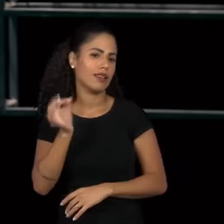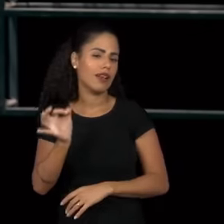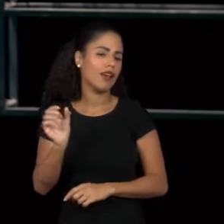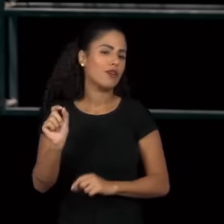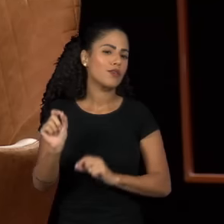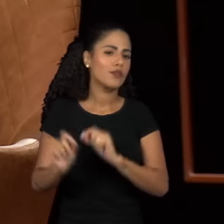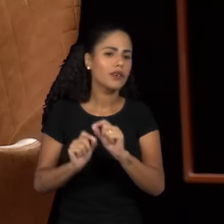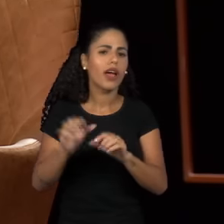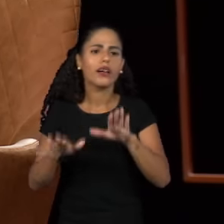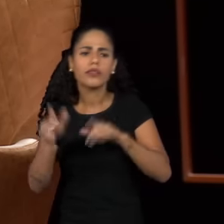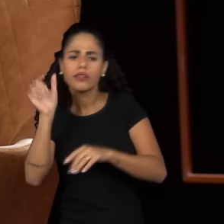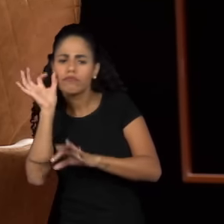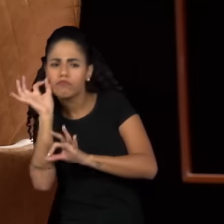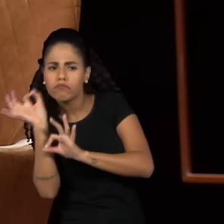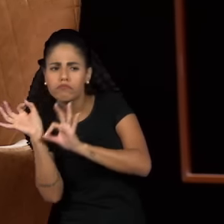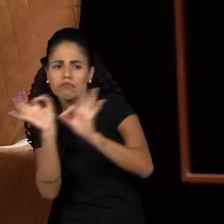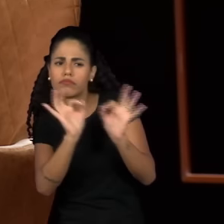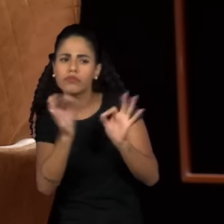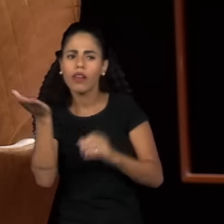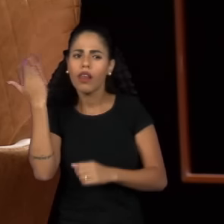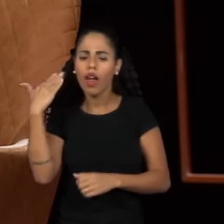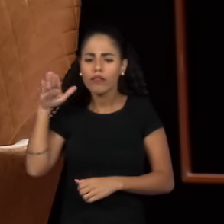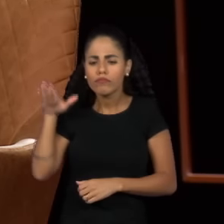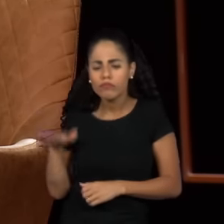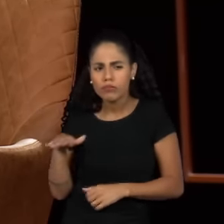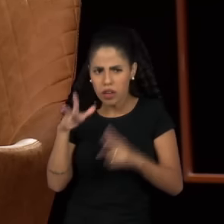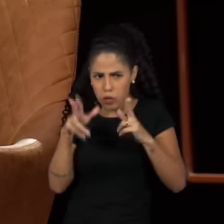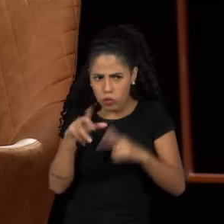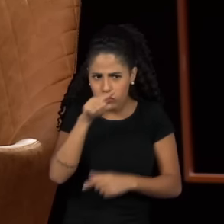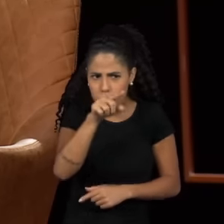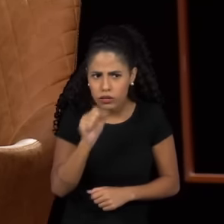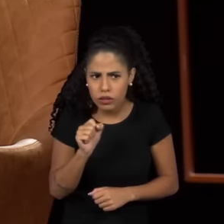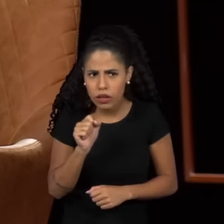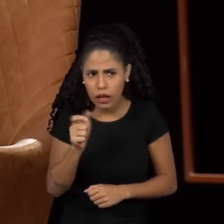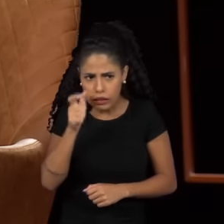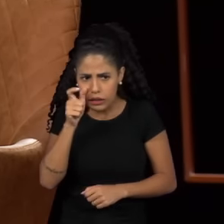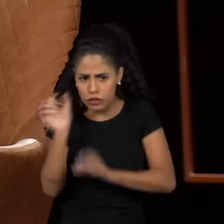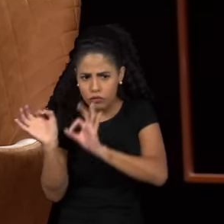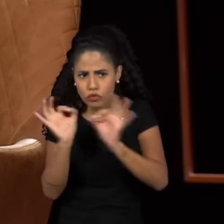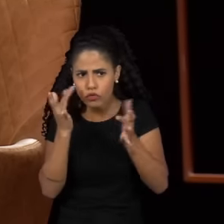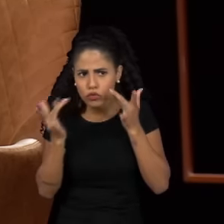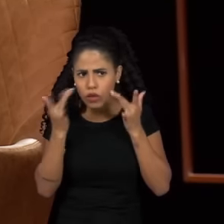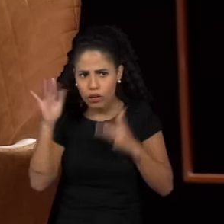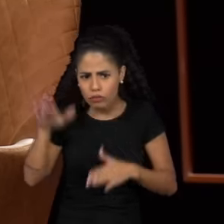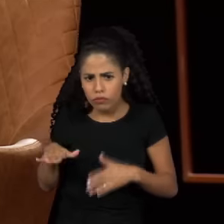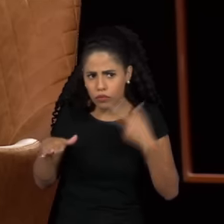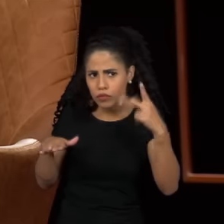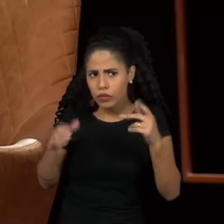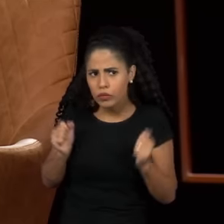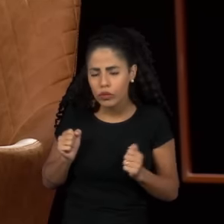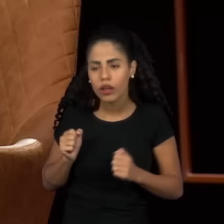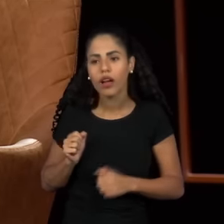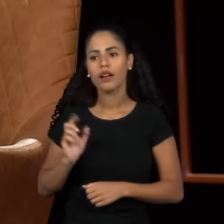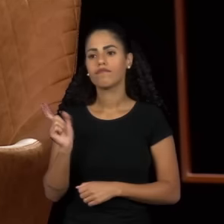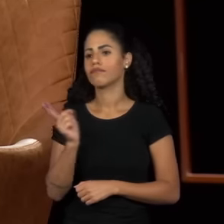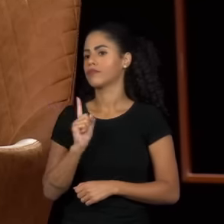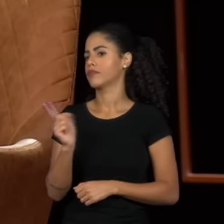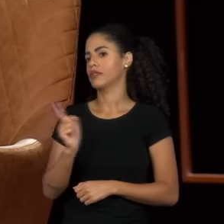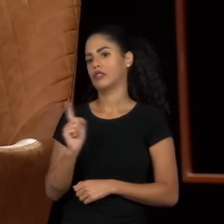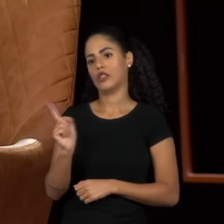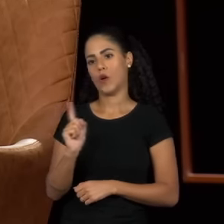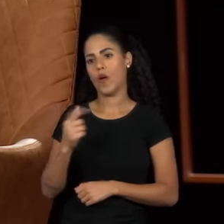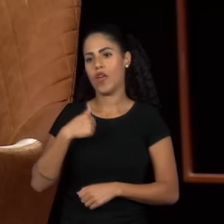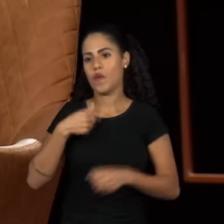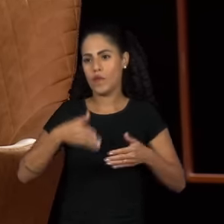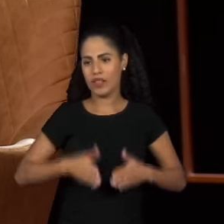porque assistiam teatro na infância. É o teu caso? Não. Não. A minha infância, bom, eu sou de